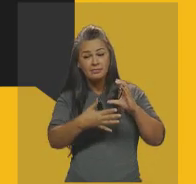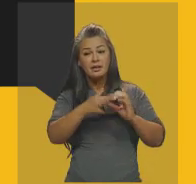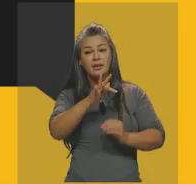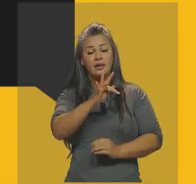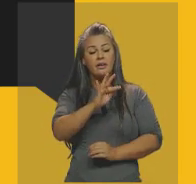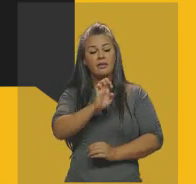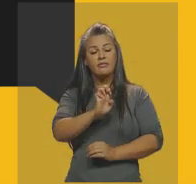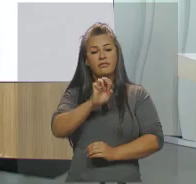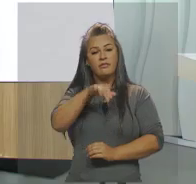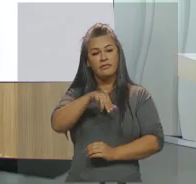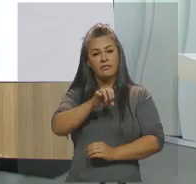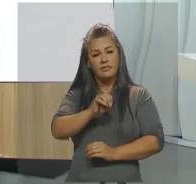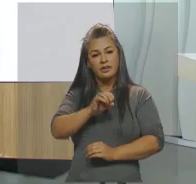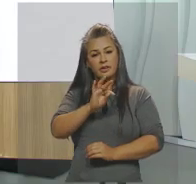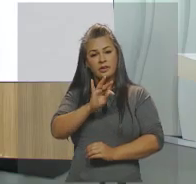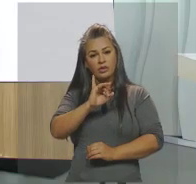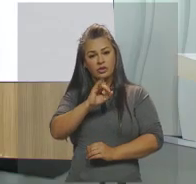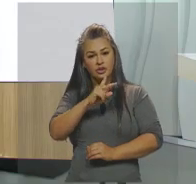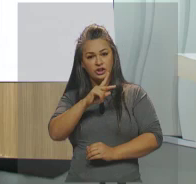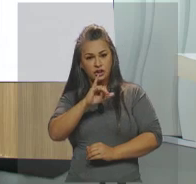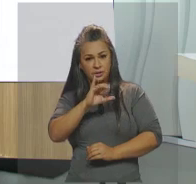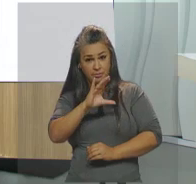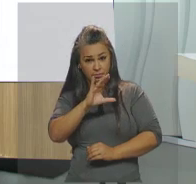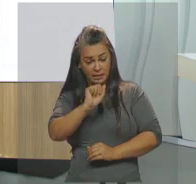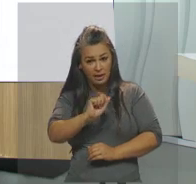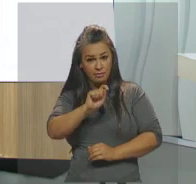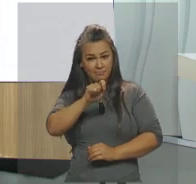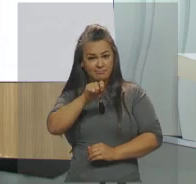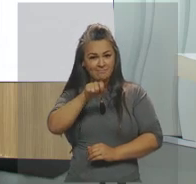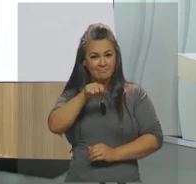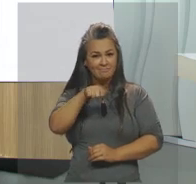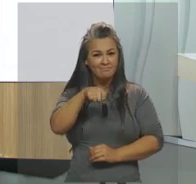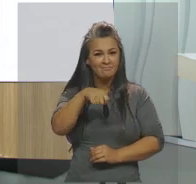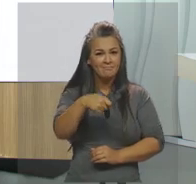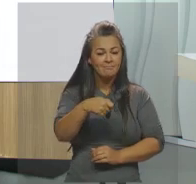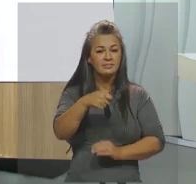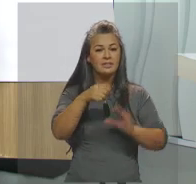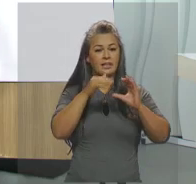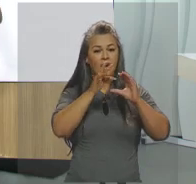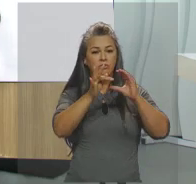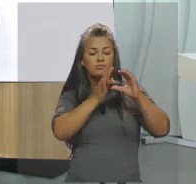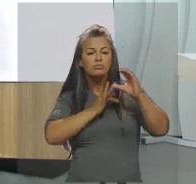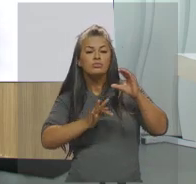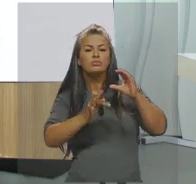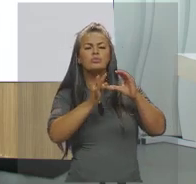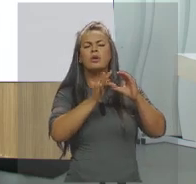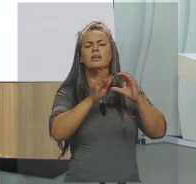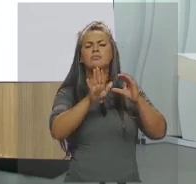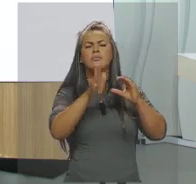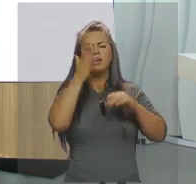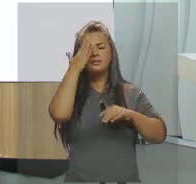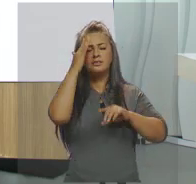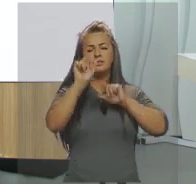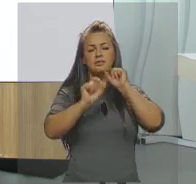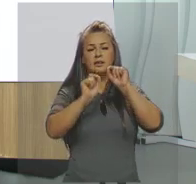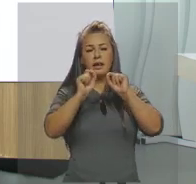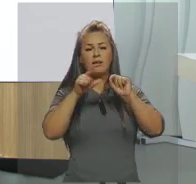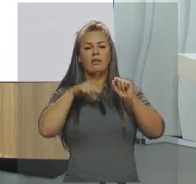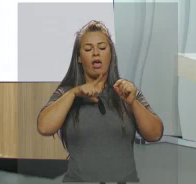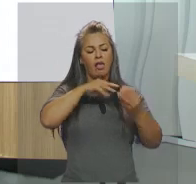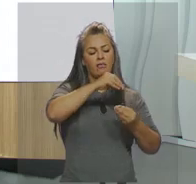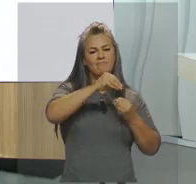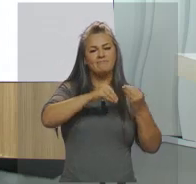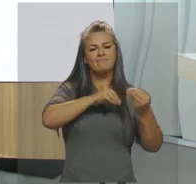Nós assim, então, falamos que há uma interação gênica. Como assim, Vinícius? Quando eu tenho